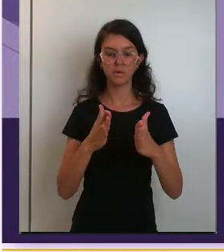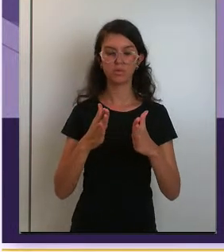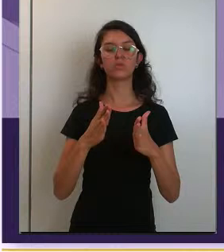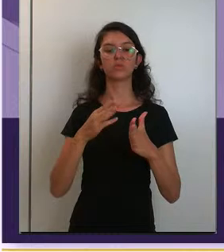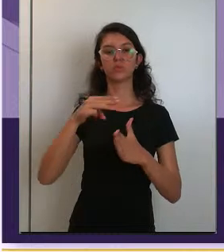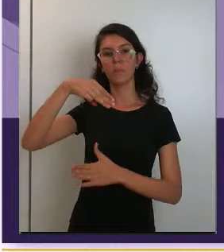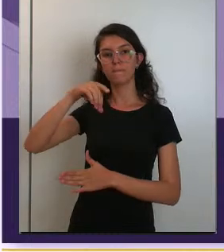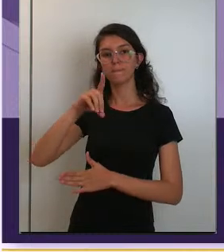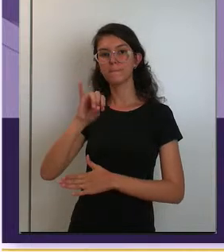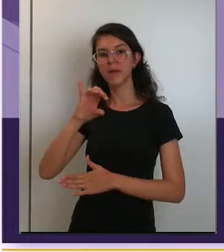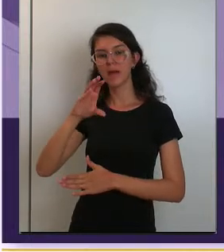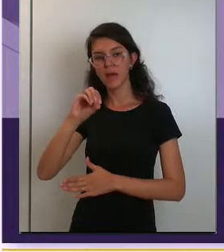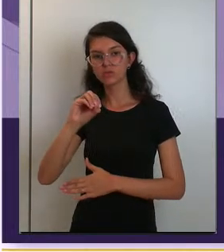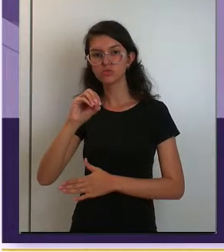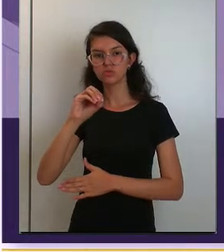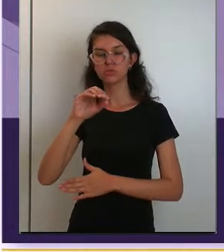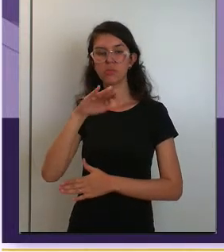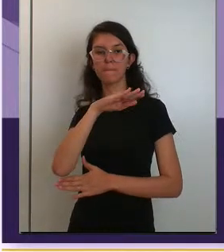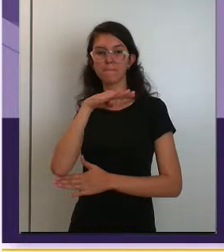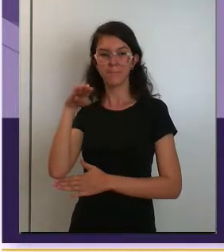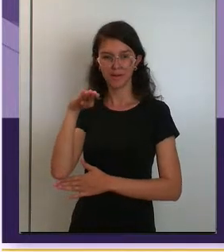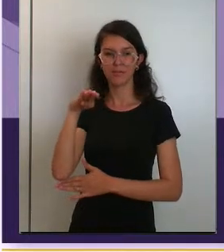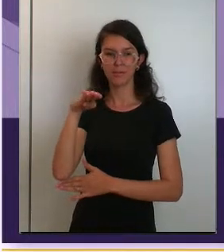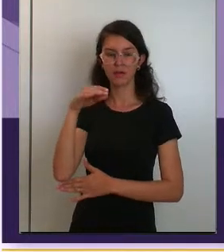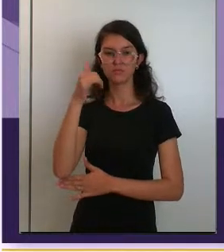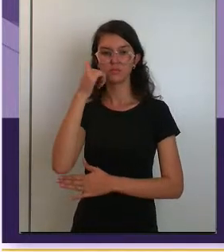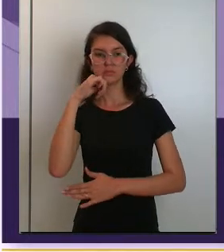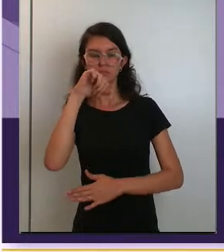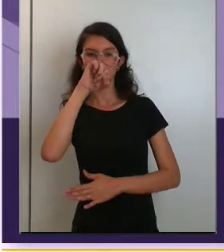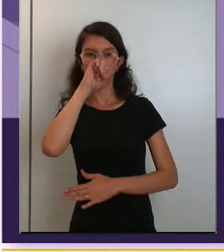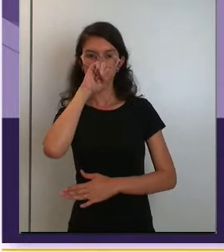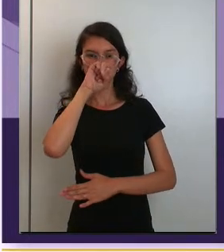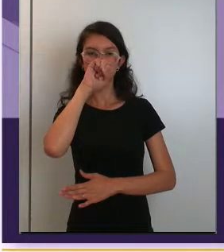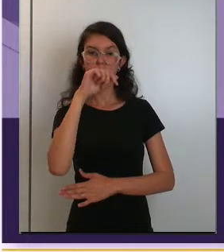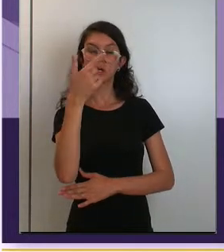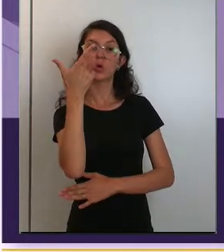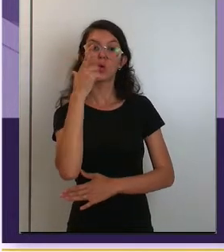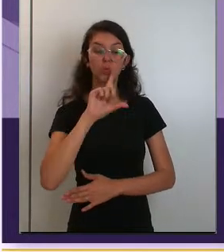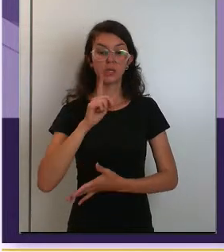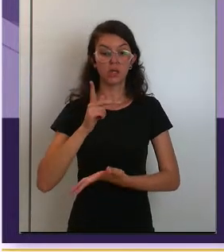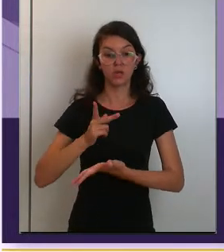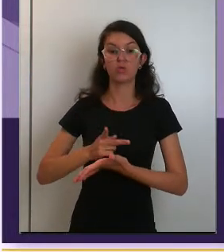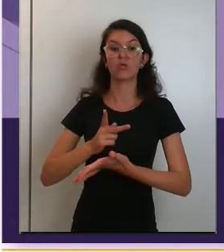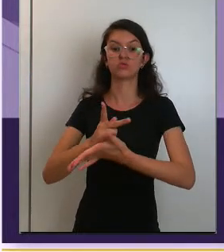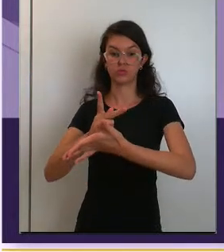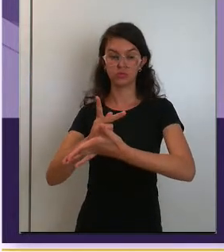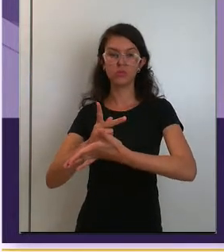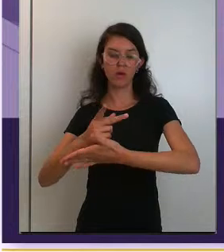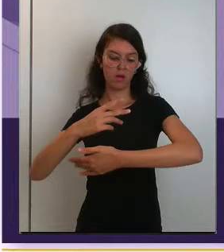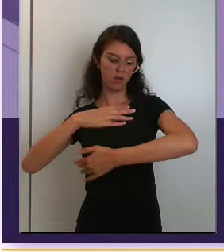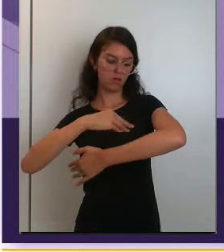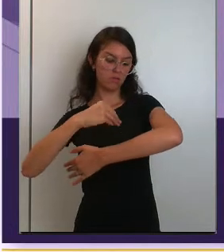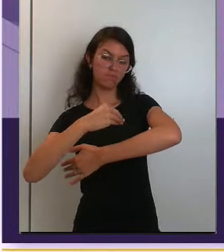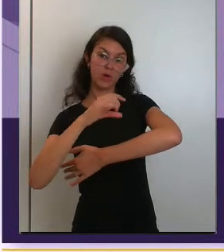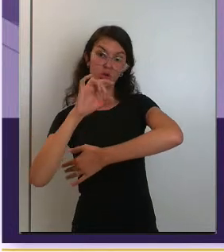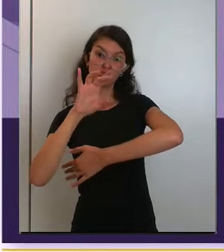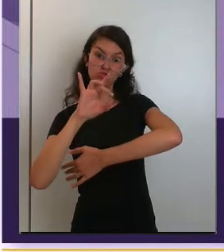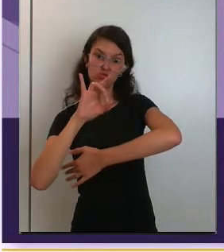ou seja, metade das mães conseguem manter o aleitamento materno exclusivo